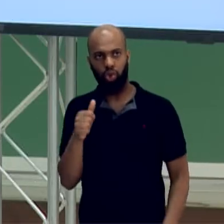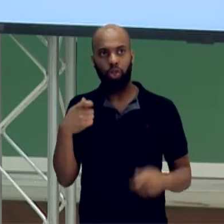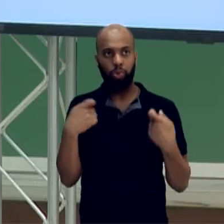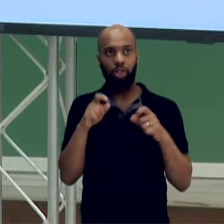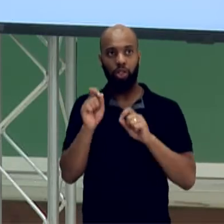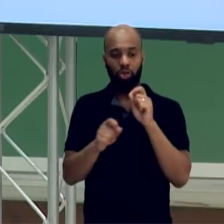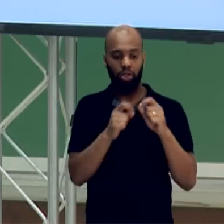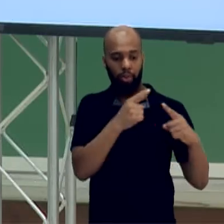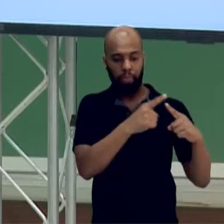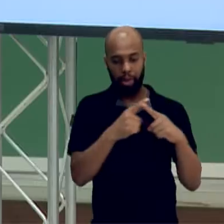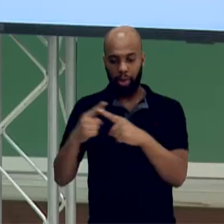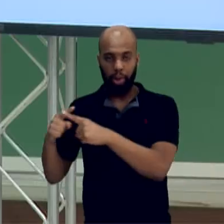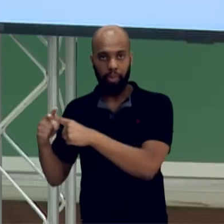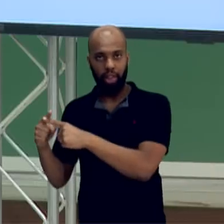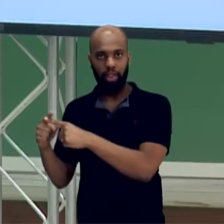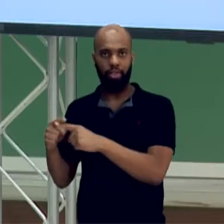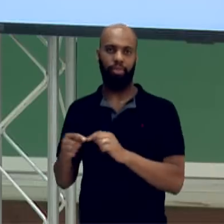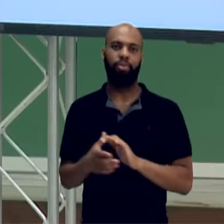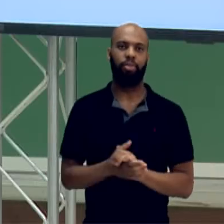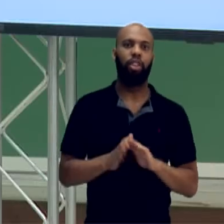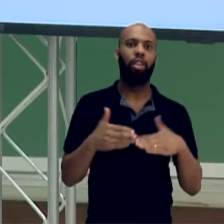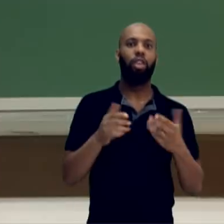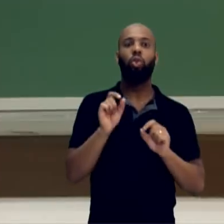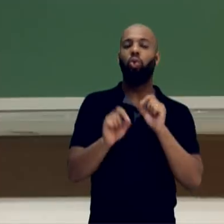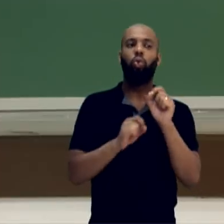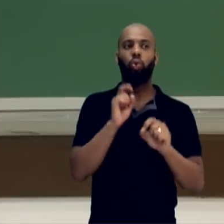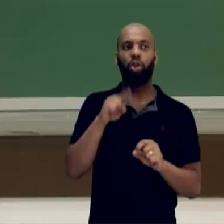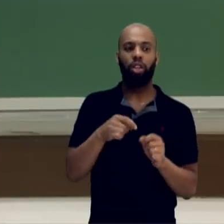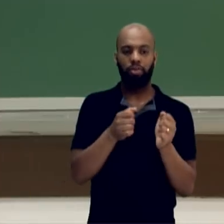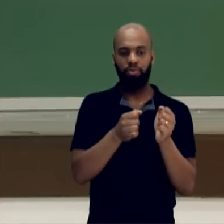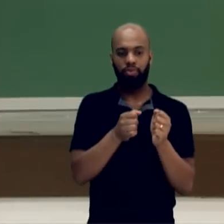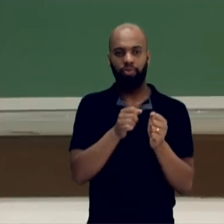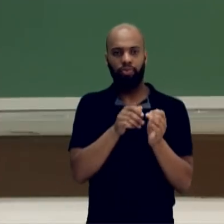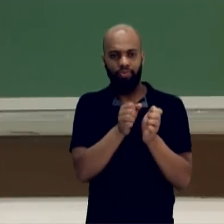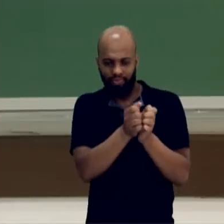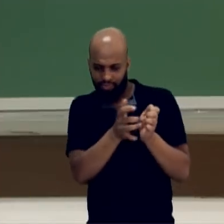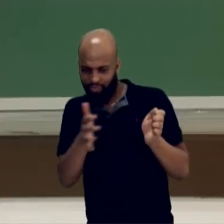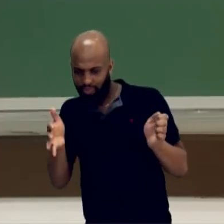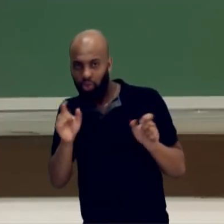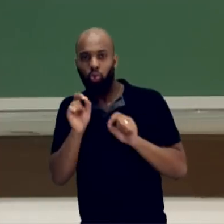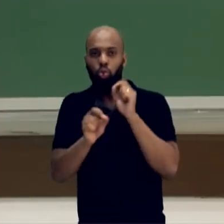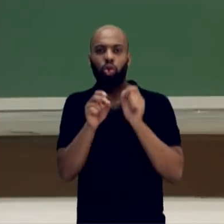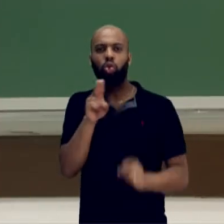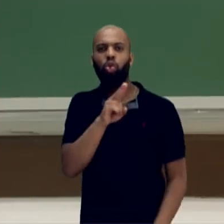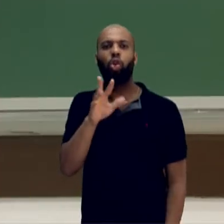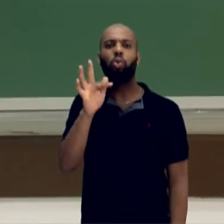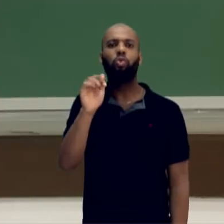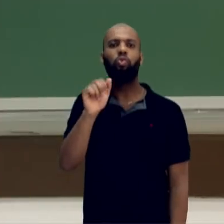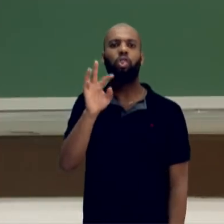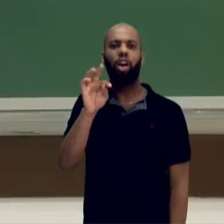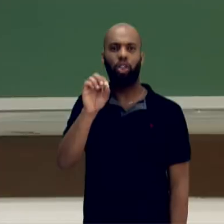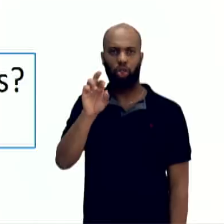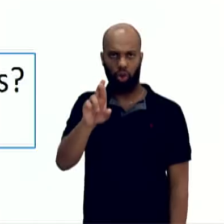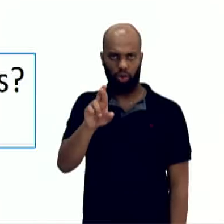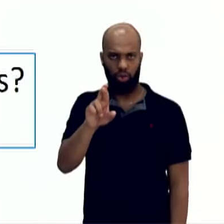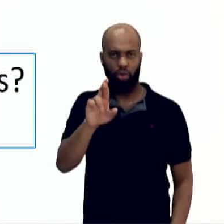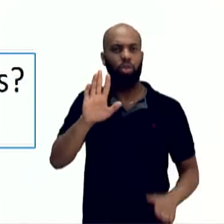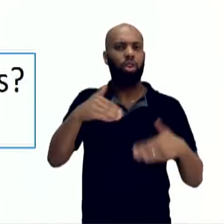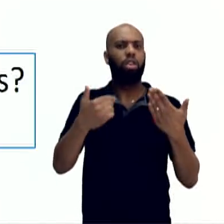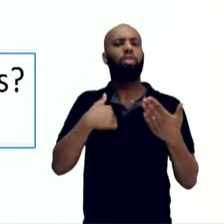estar multiplicando aqui, ou seja, a gente chama de fatores. O resultado desses fatores, eu consegui